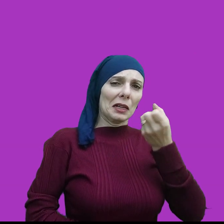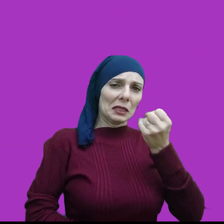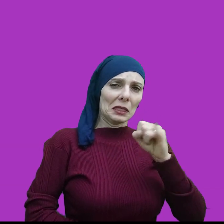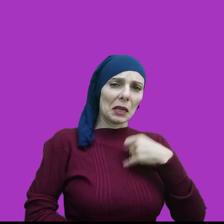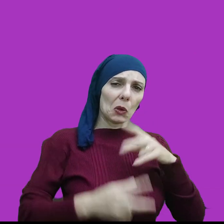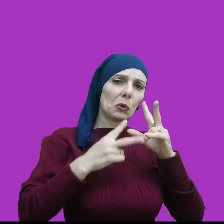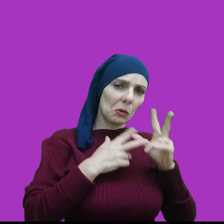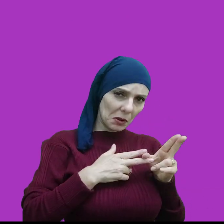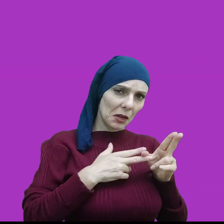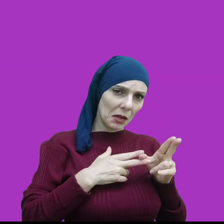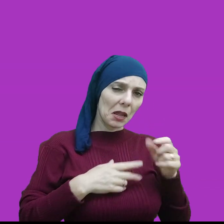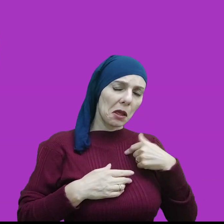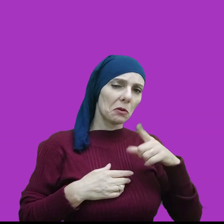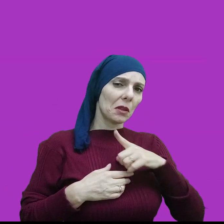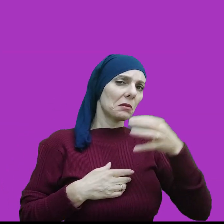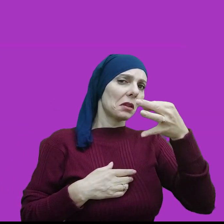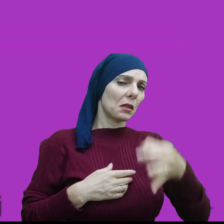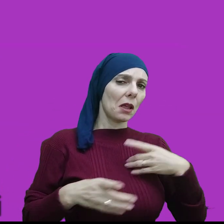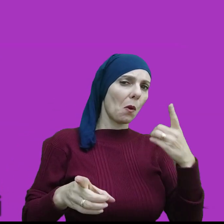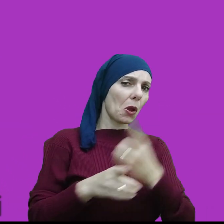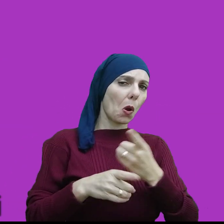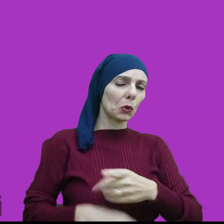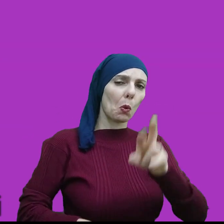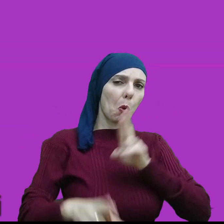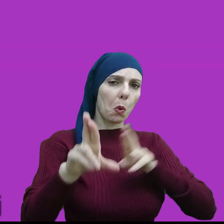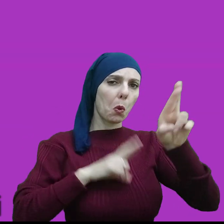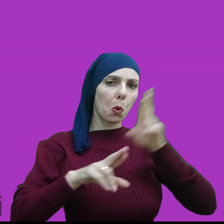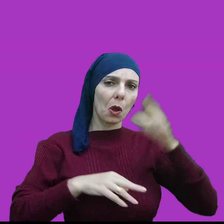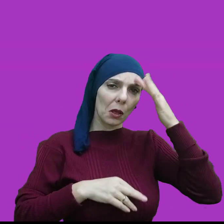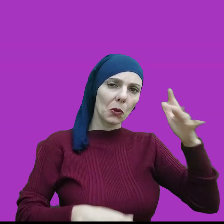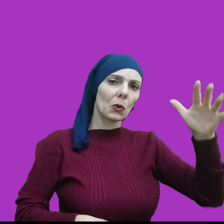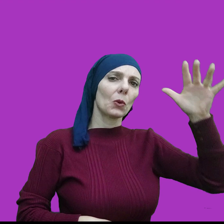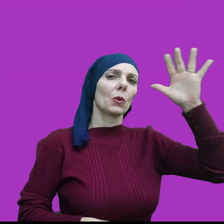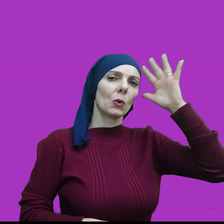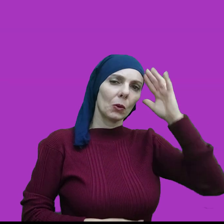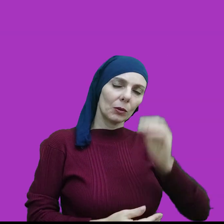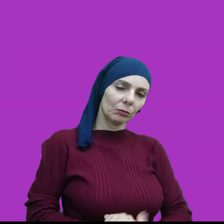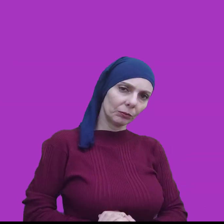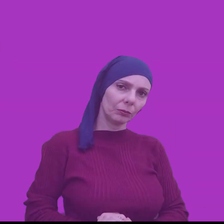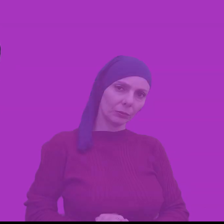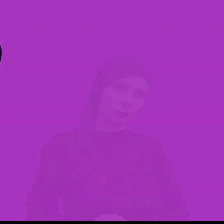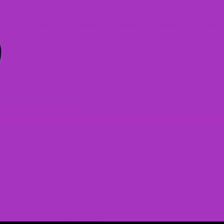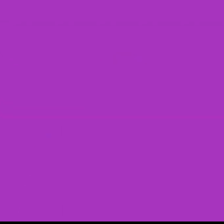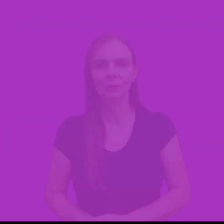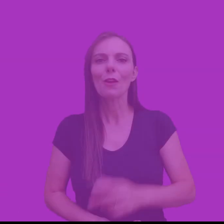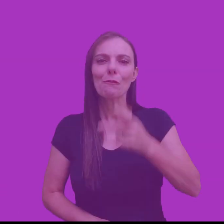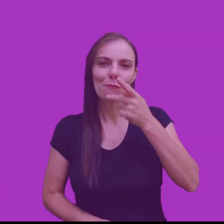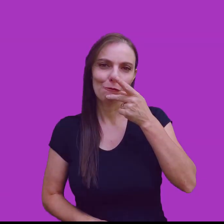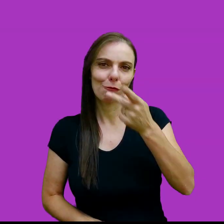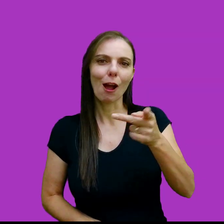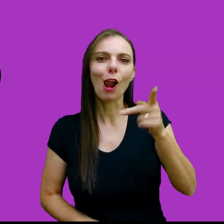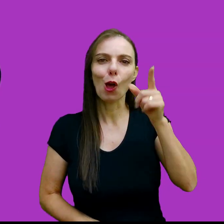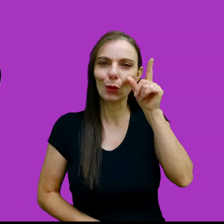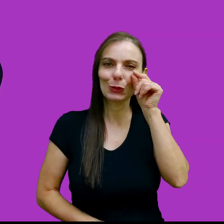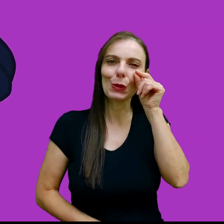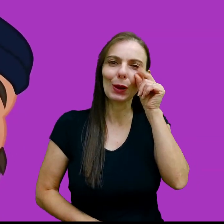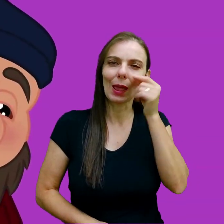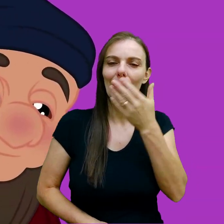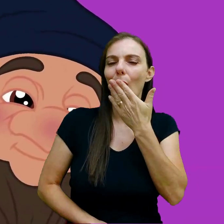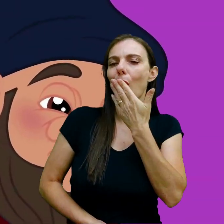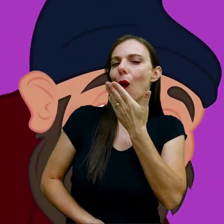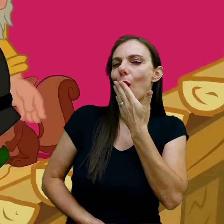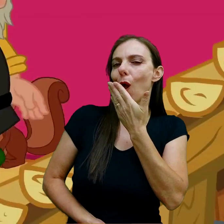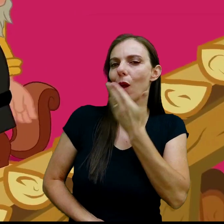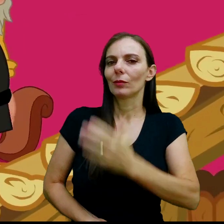Se eu dormir, tenho certeza que acharei todas as respostas. Disse Soneca bocejando.